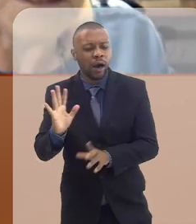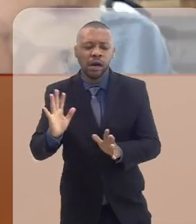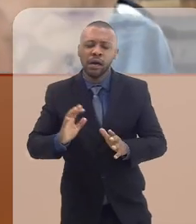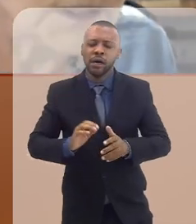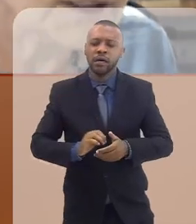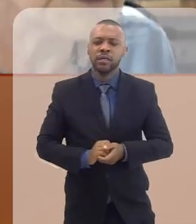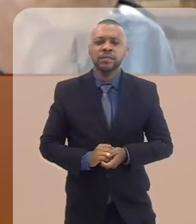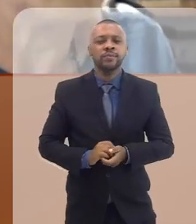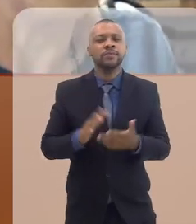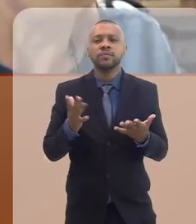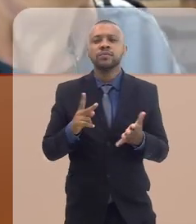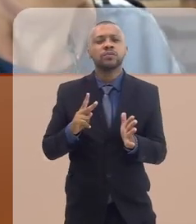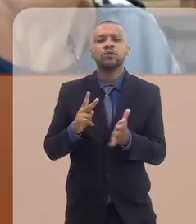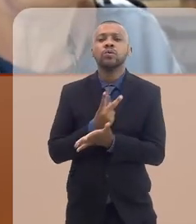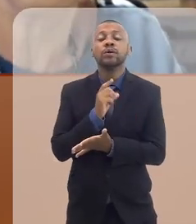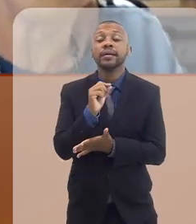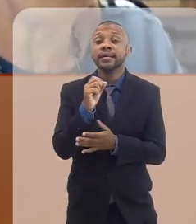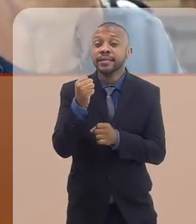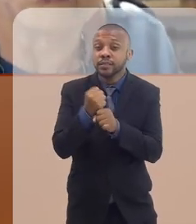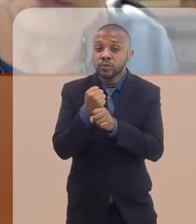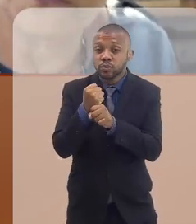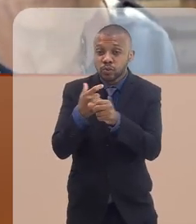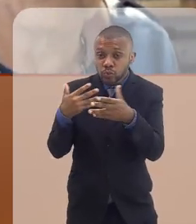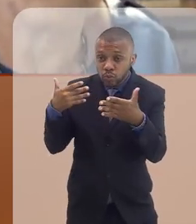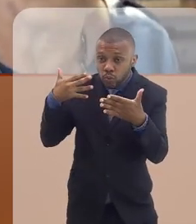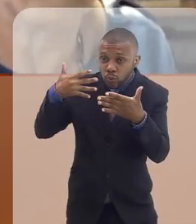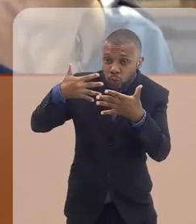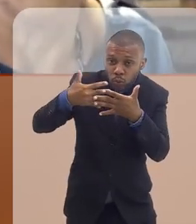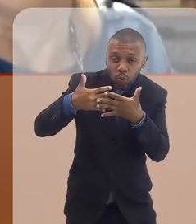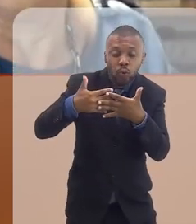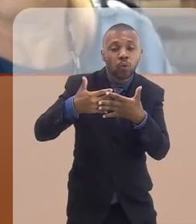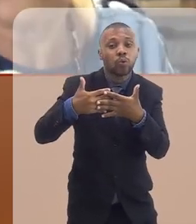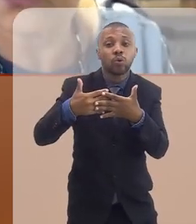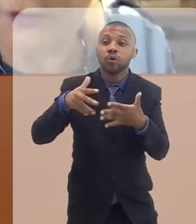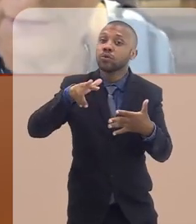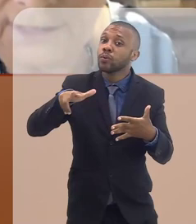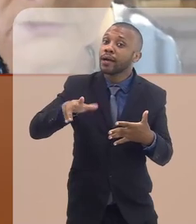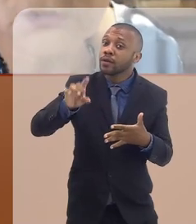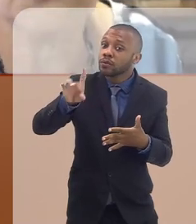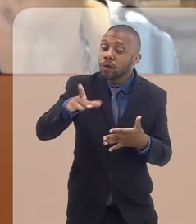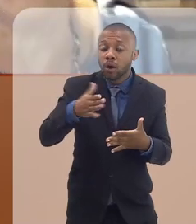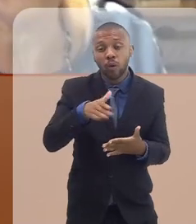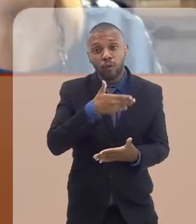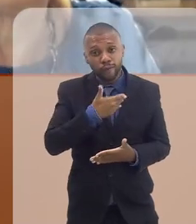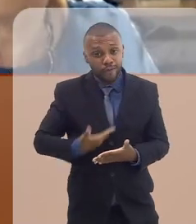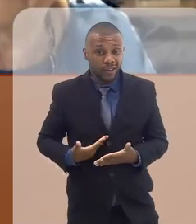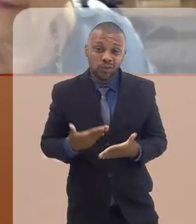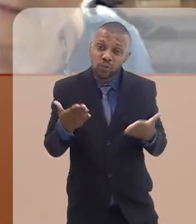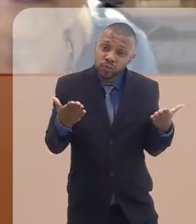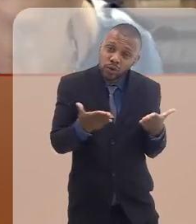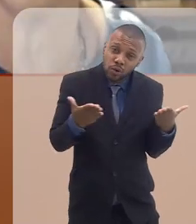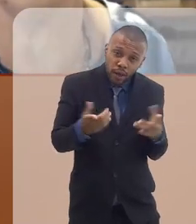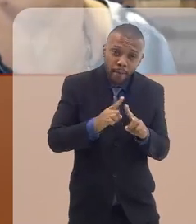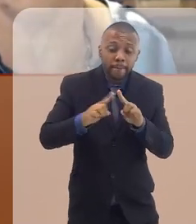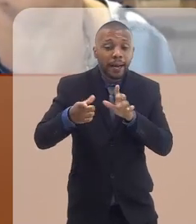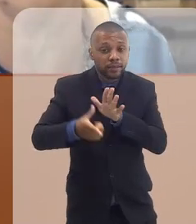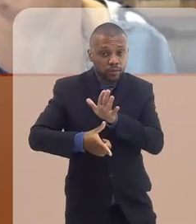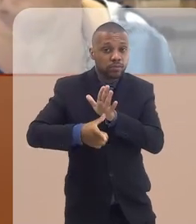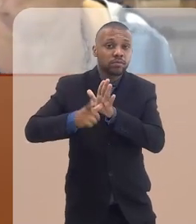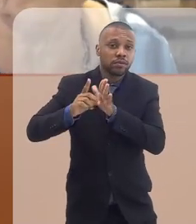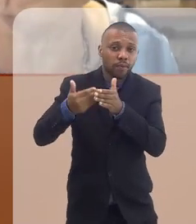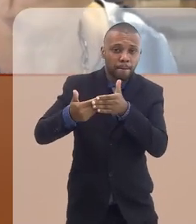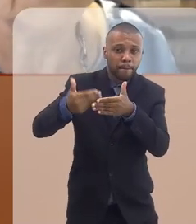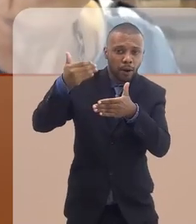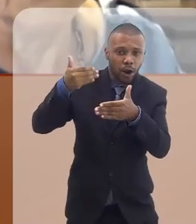Aí, o que aconteceu? Nos últimos anos, não só deste governo, mas também de